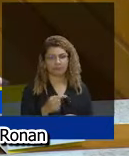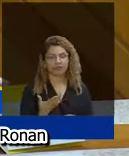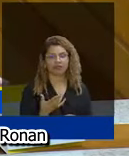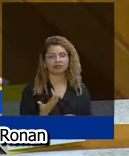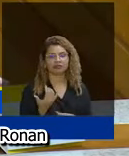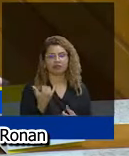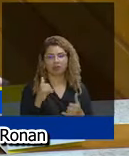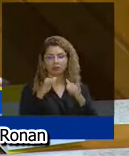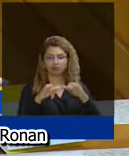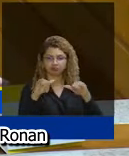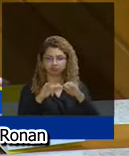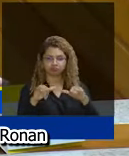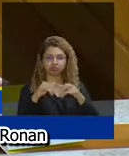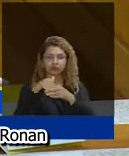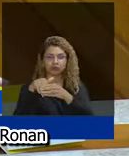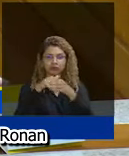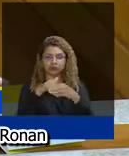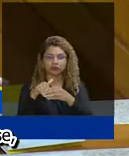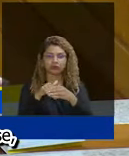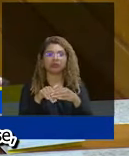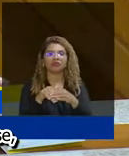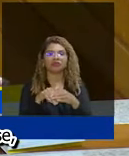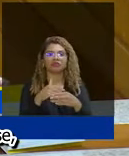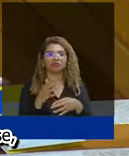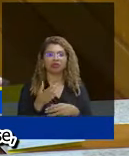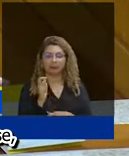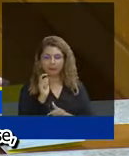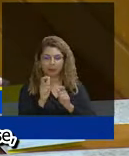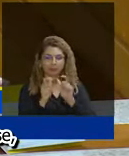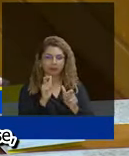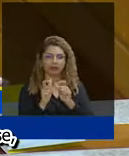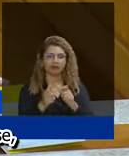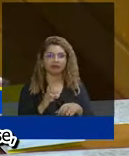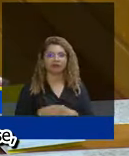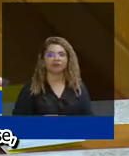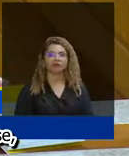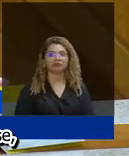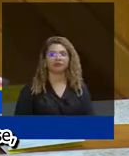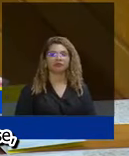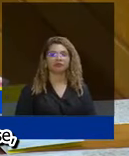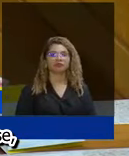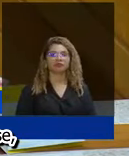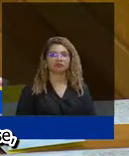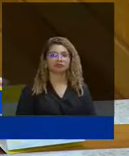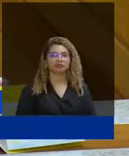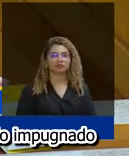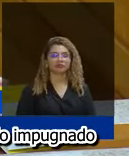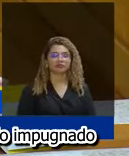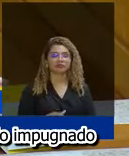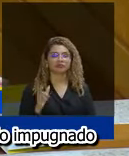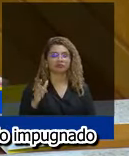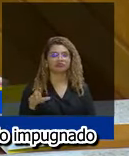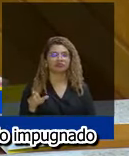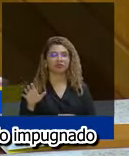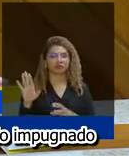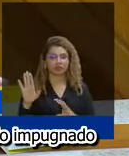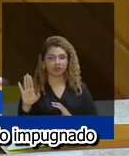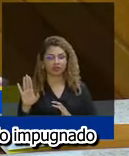negativa ajuizada em desfavor de Ronan Marques Bruno. O embargante alega, em síntese, a existência